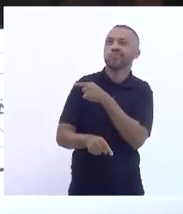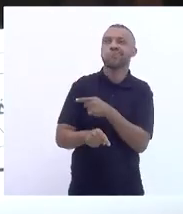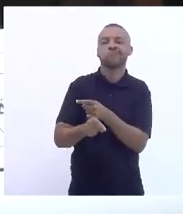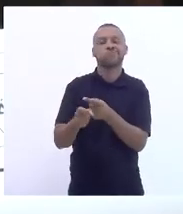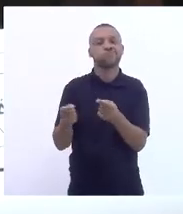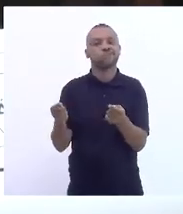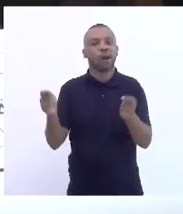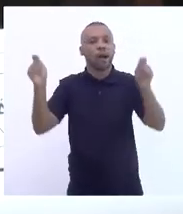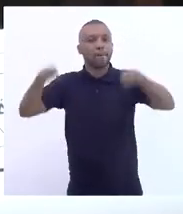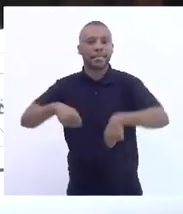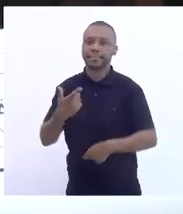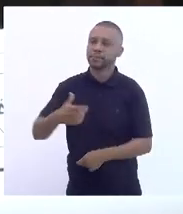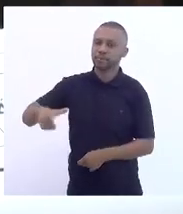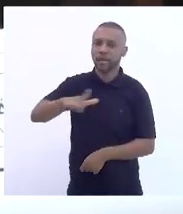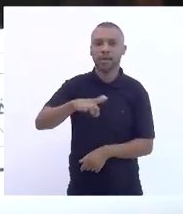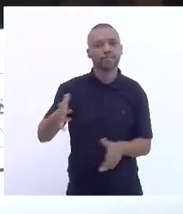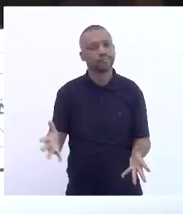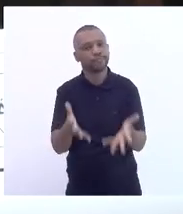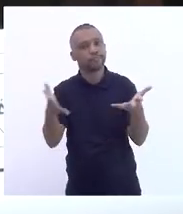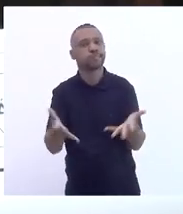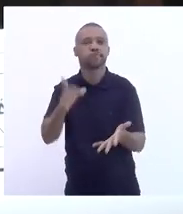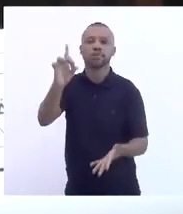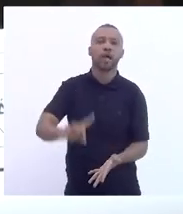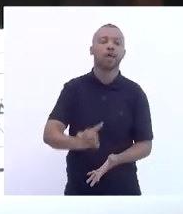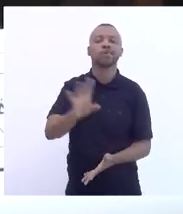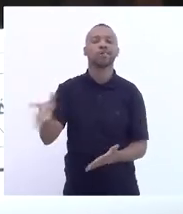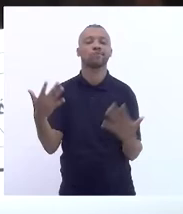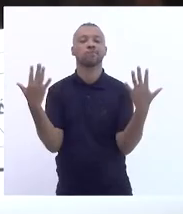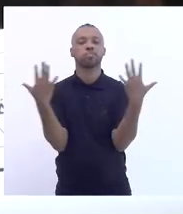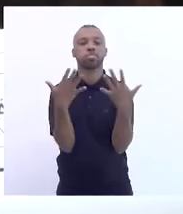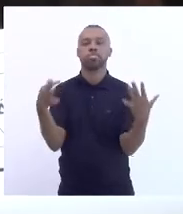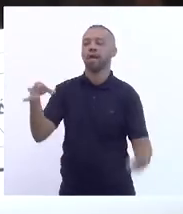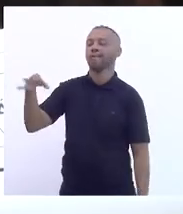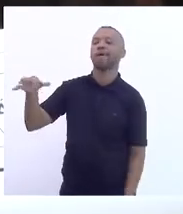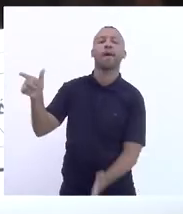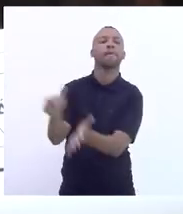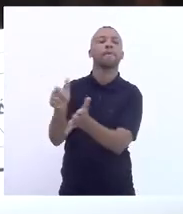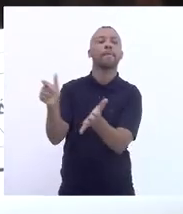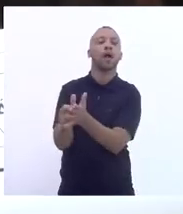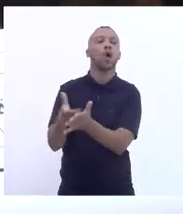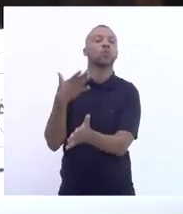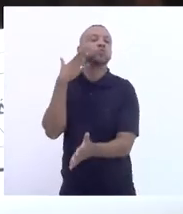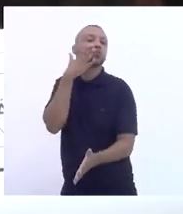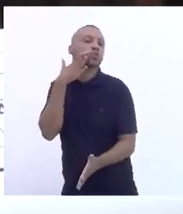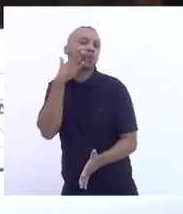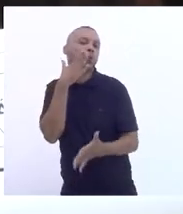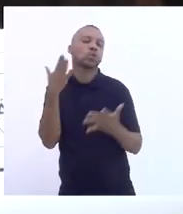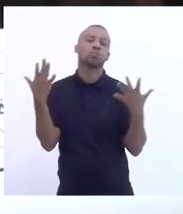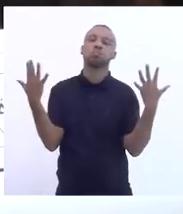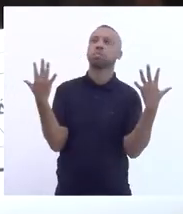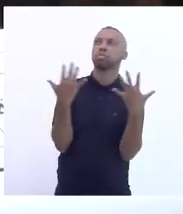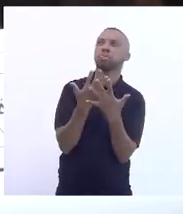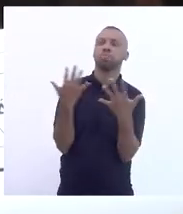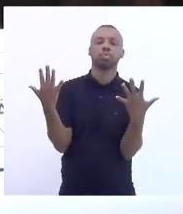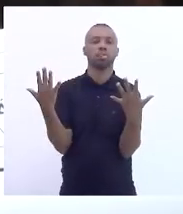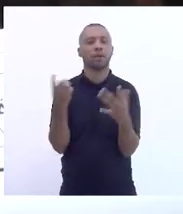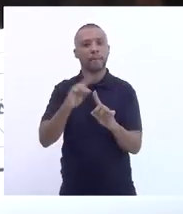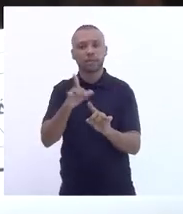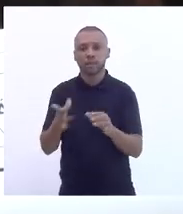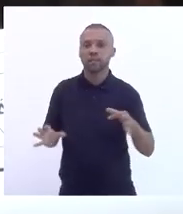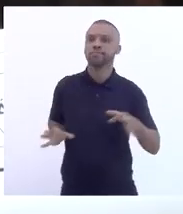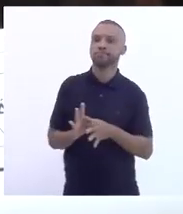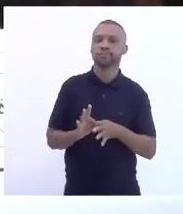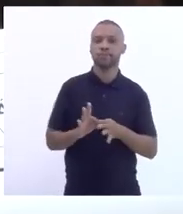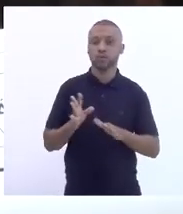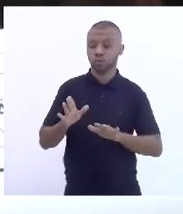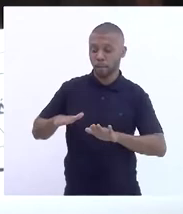incapaz de exercer os direitos que não sejam mera folha de papel que não sejam mera retórica mas que sejam implementados no processo